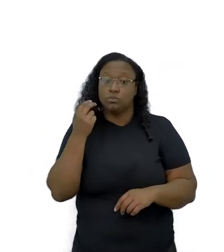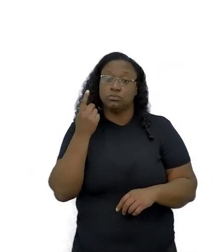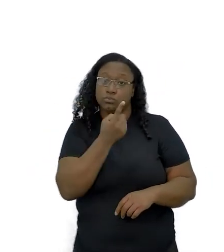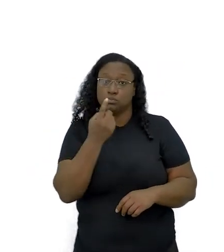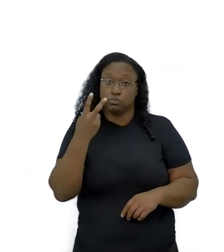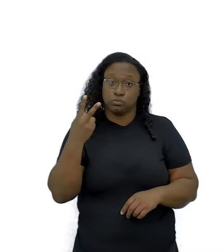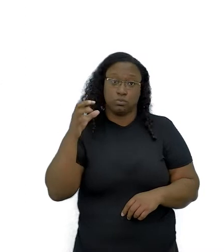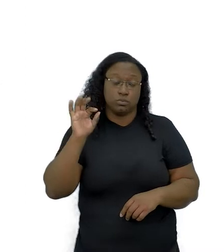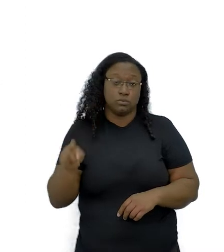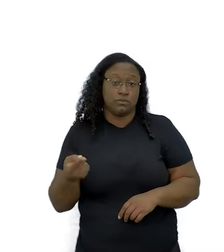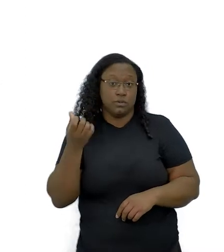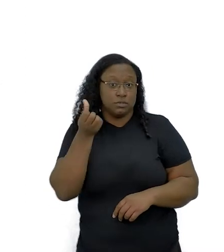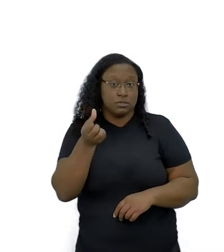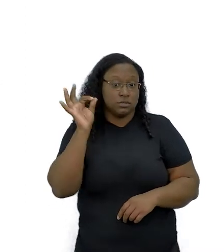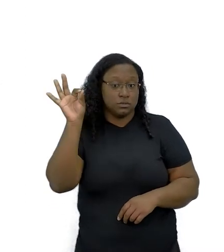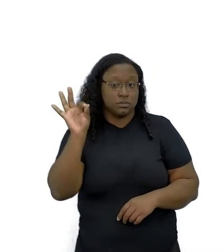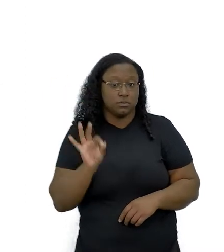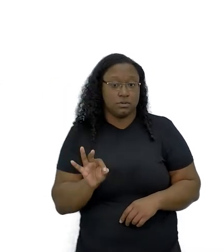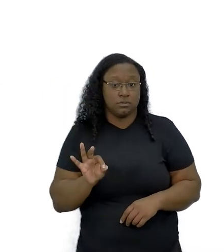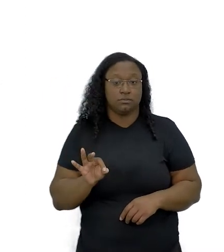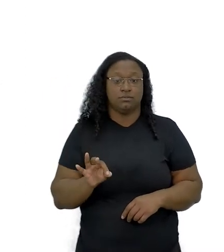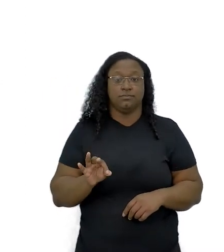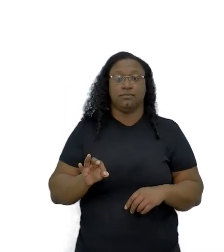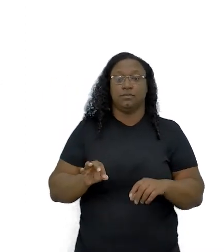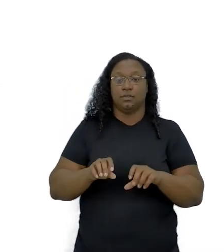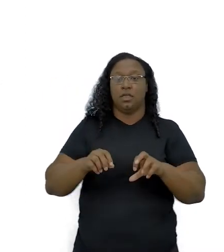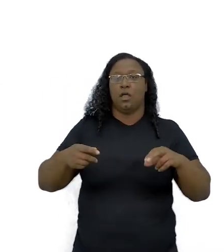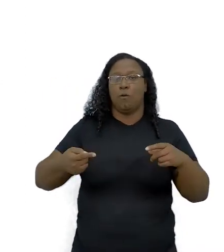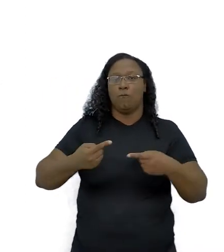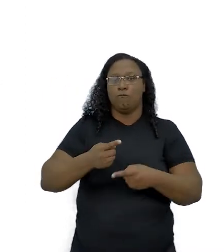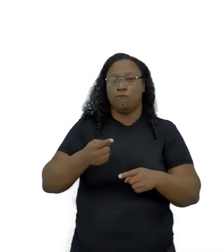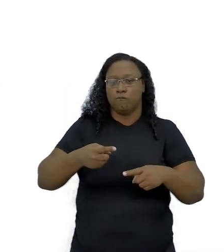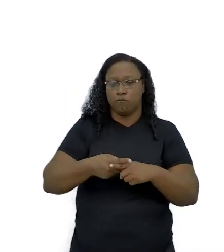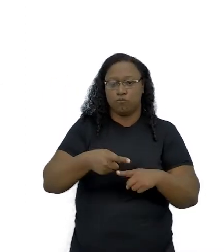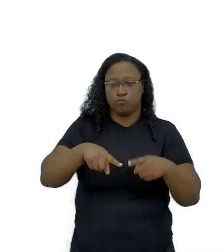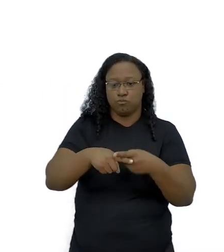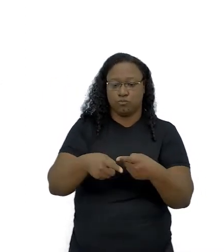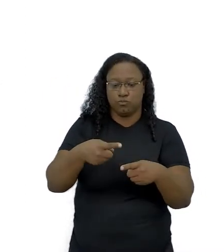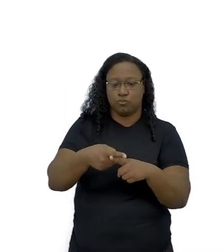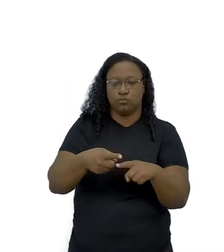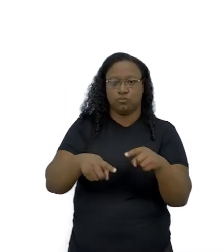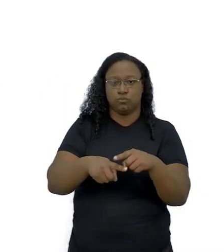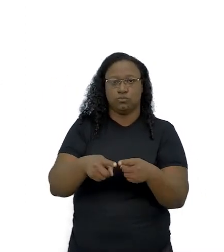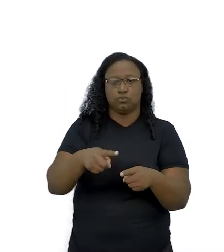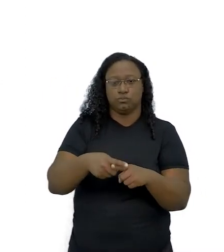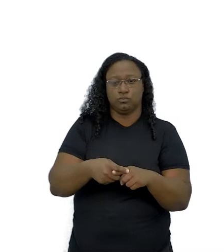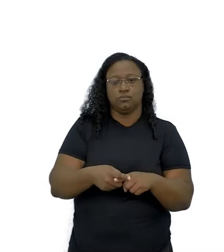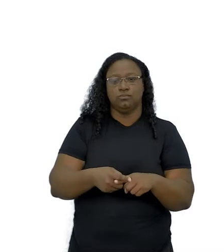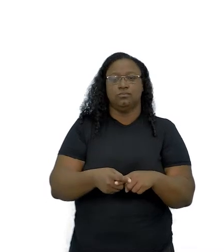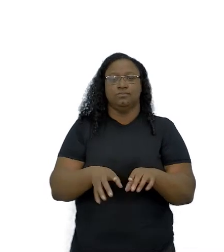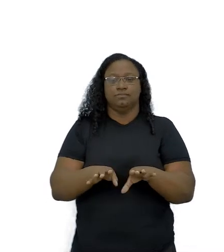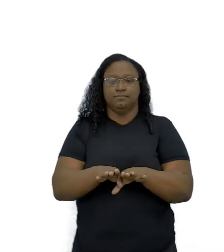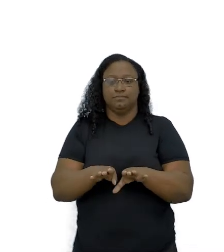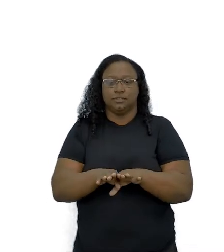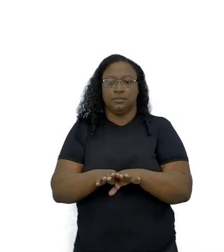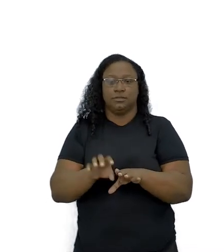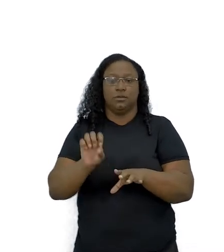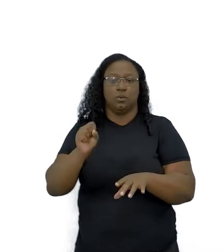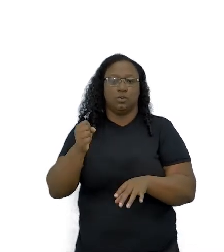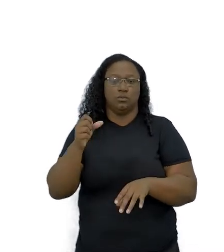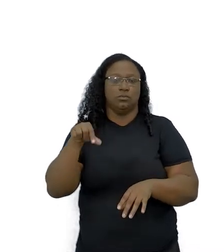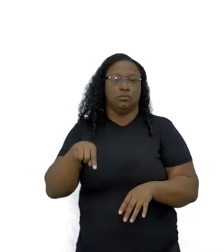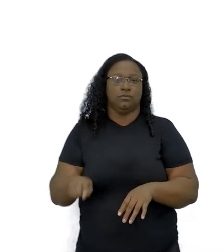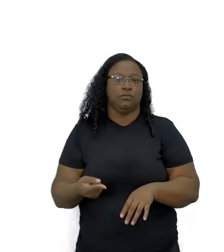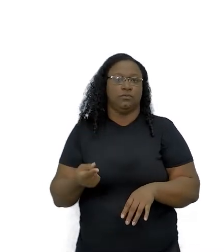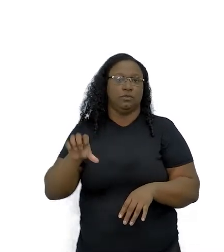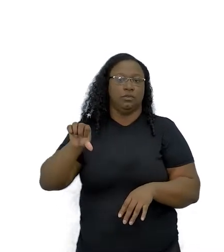carvão vegetal, cuidado, ó. Carvão mineral, ele é oriundo dos combustíveis fósseis, enquanto